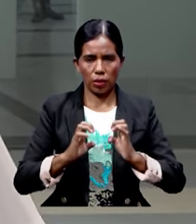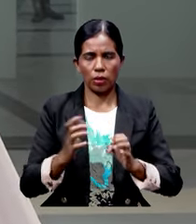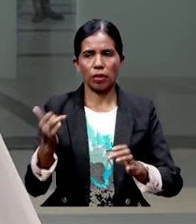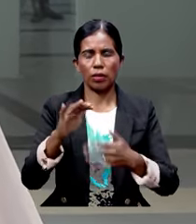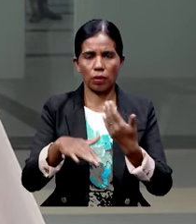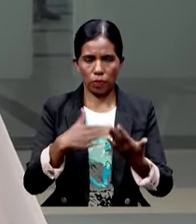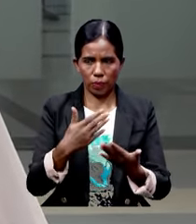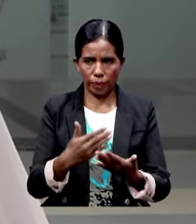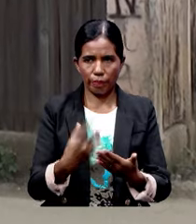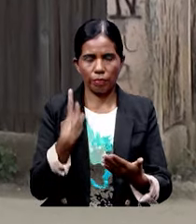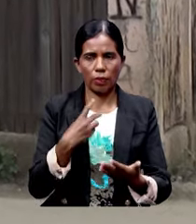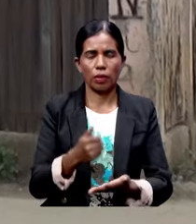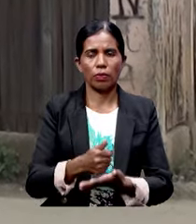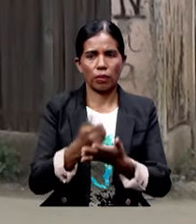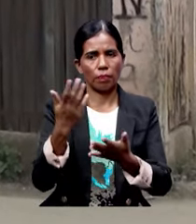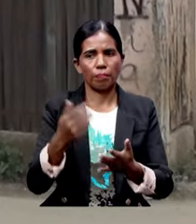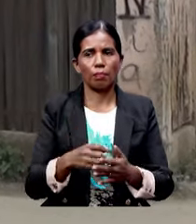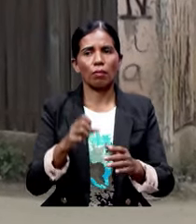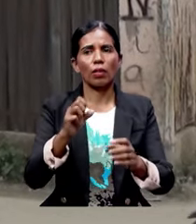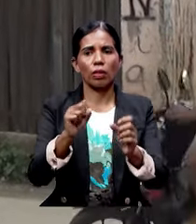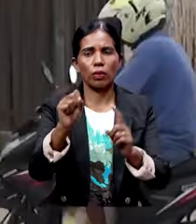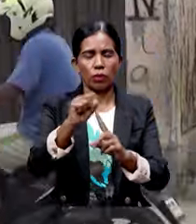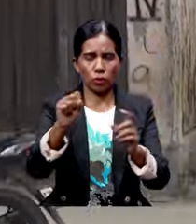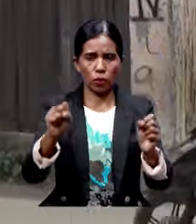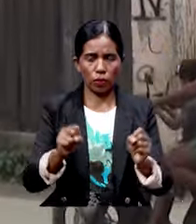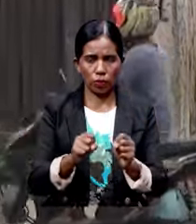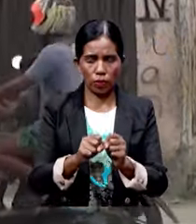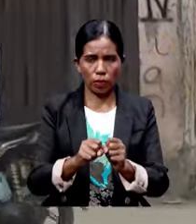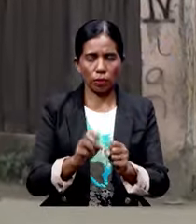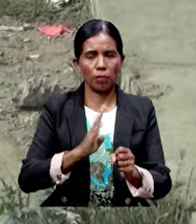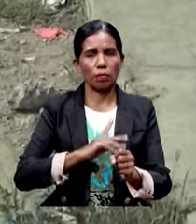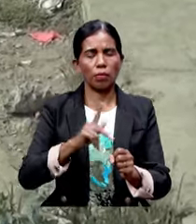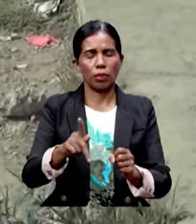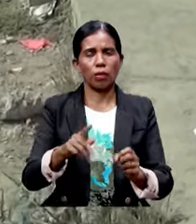ita Suku Bebonuk iha aldea 5, umakain